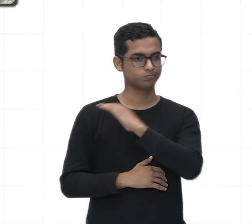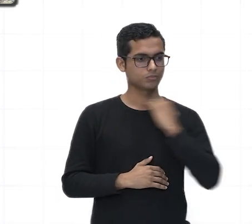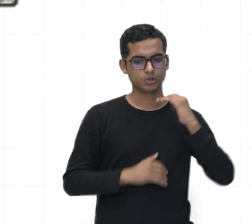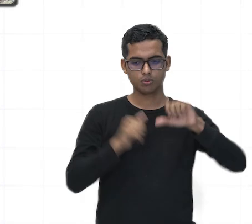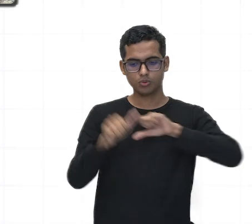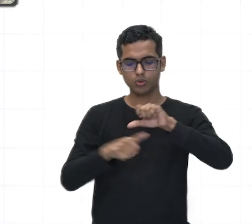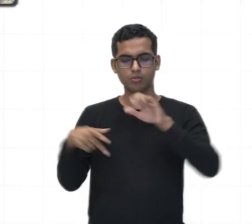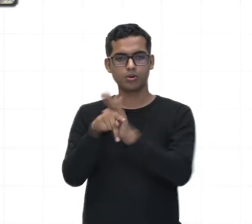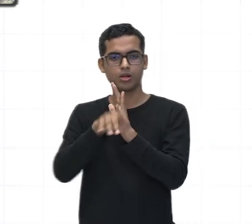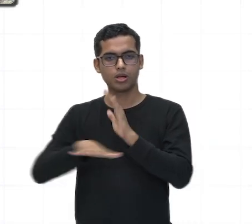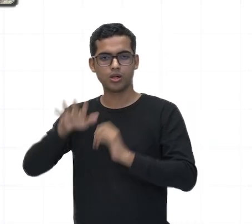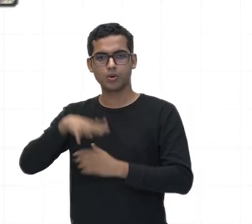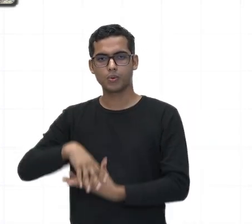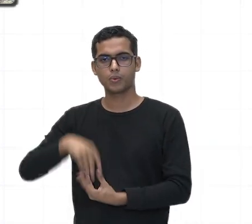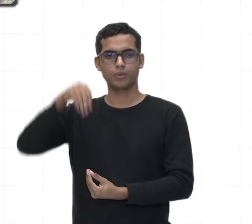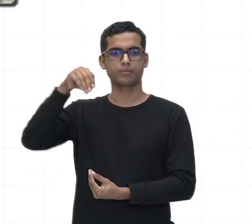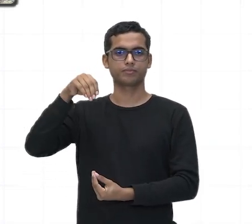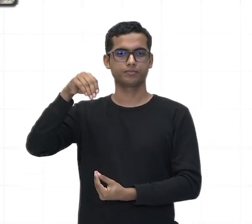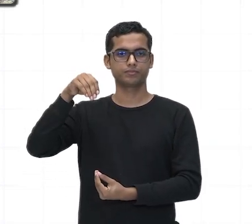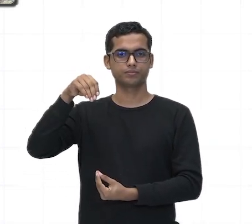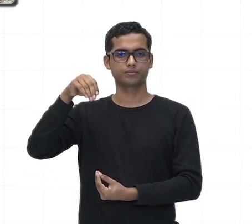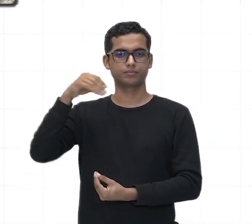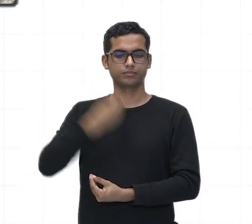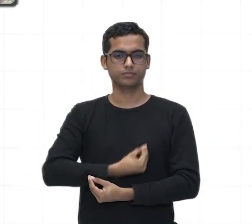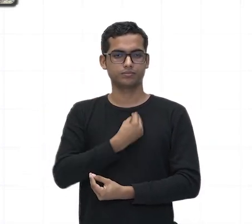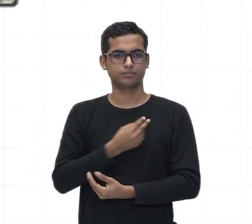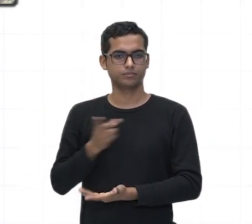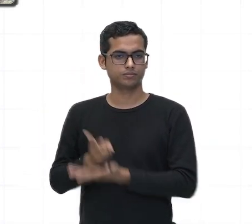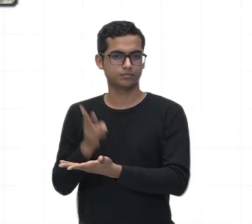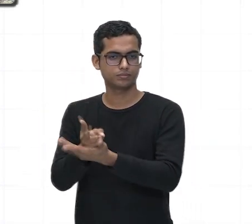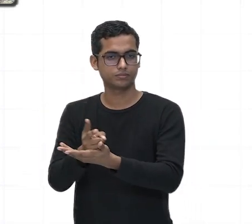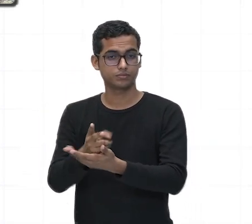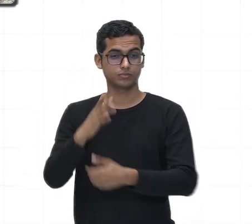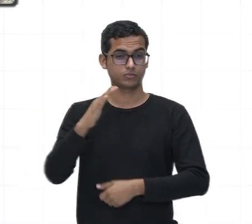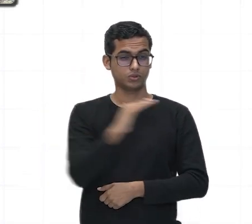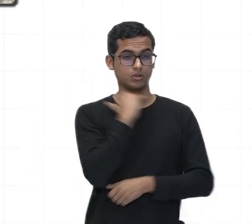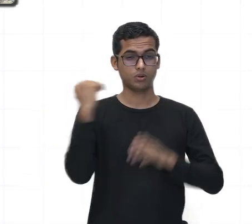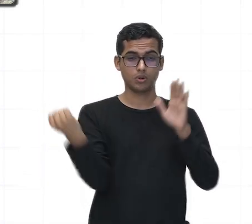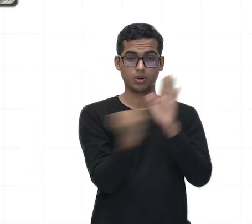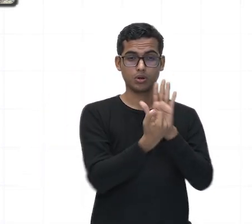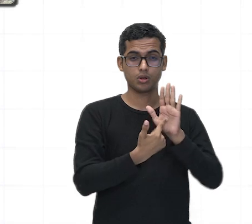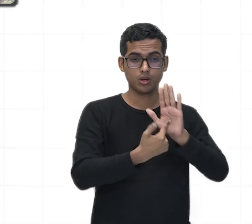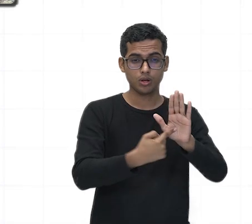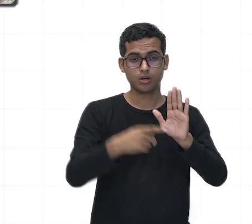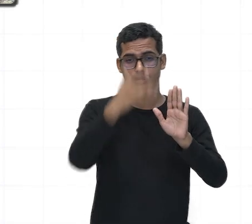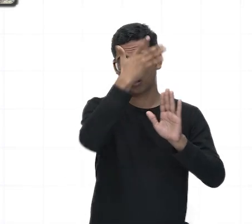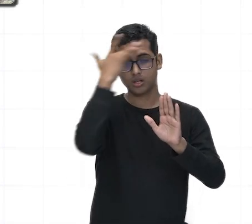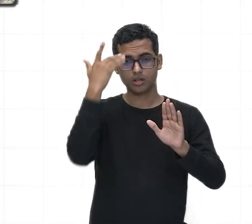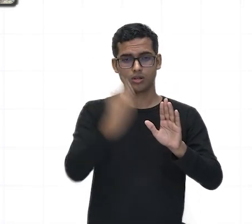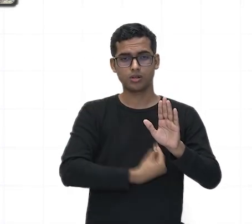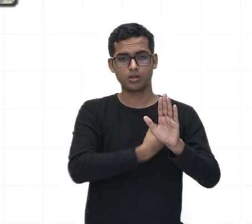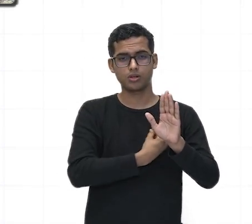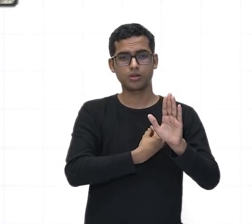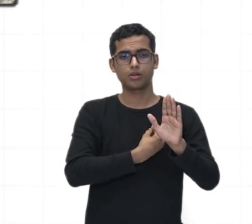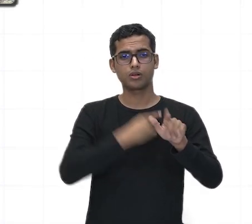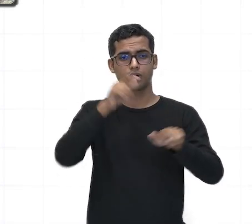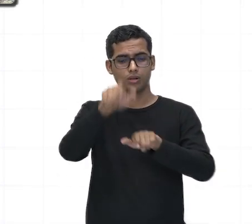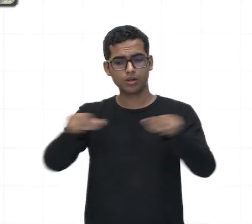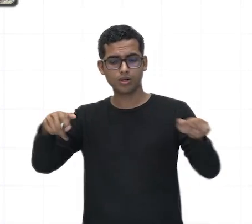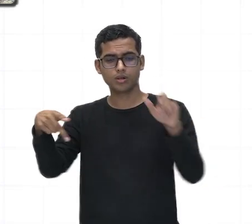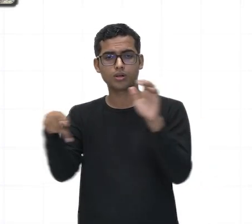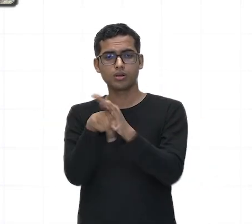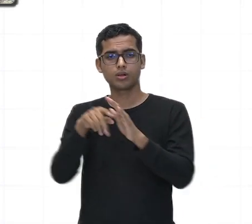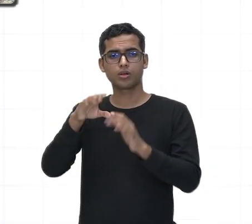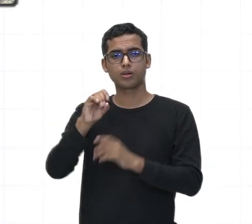a pessoa passa a existir de uma outra forma. A morte, ela marca o início da convivência da pessoa com